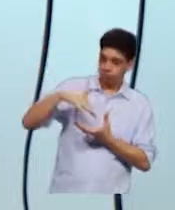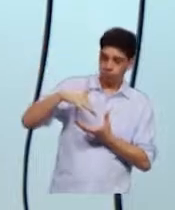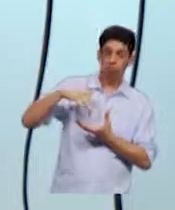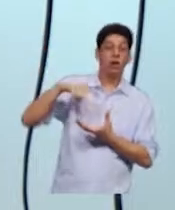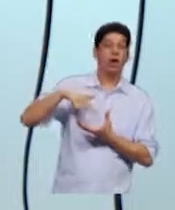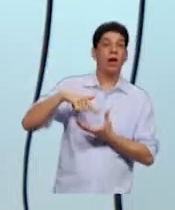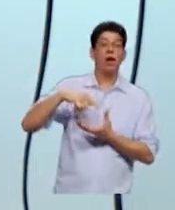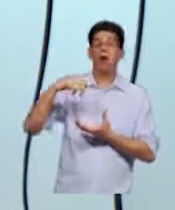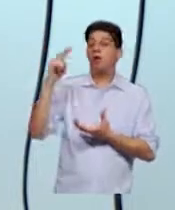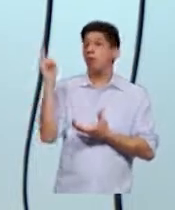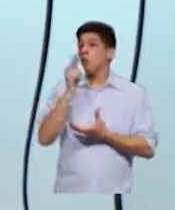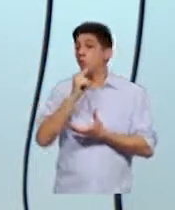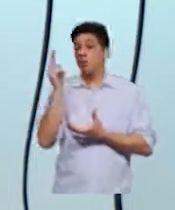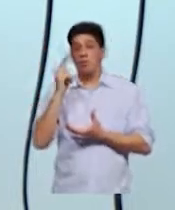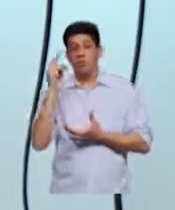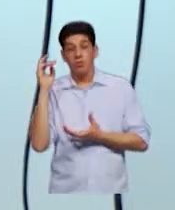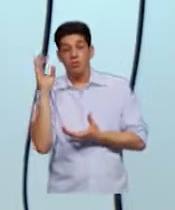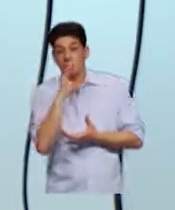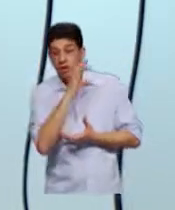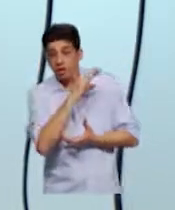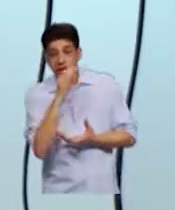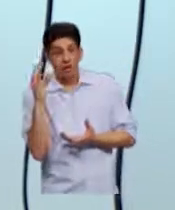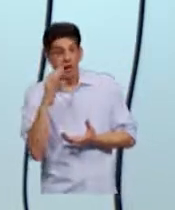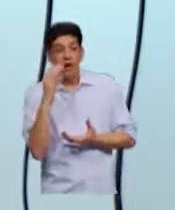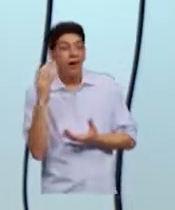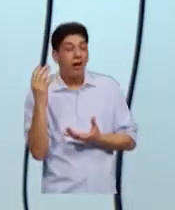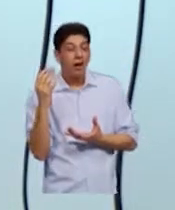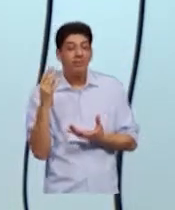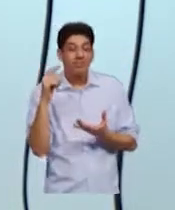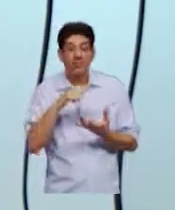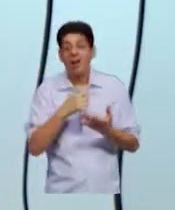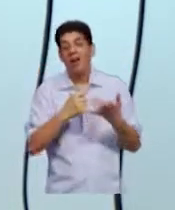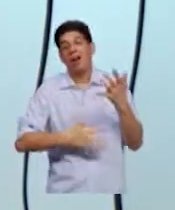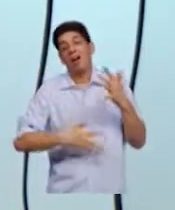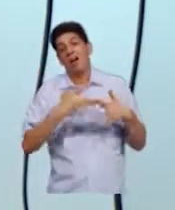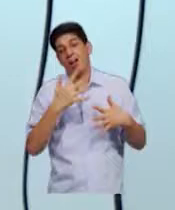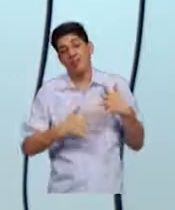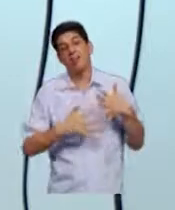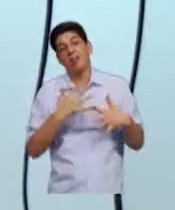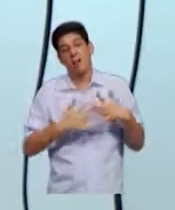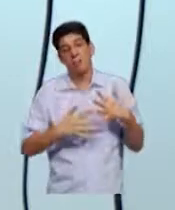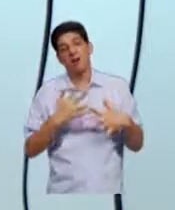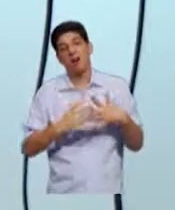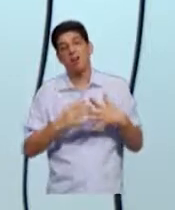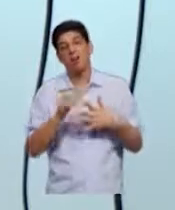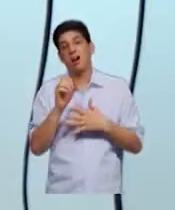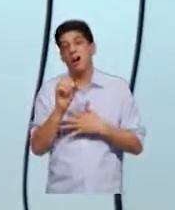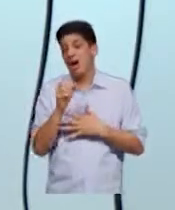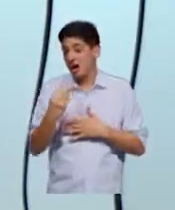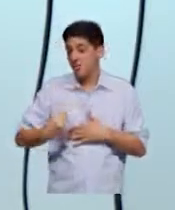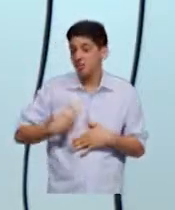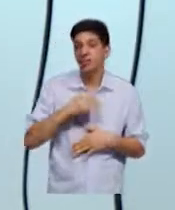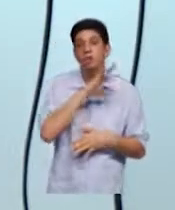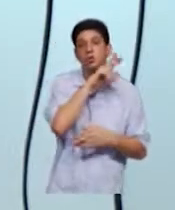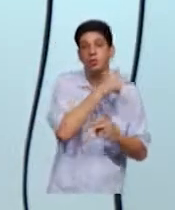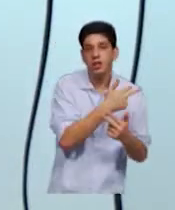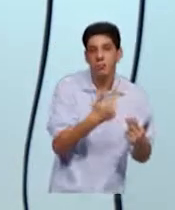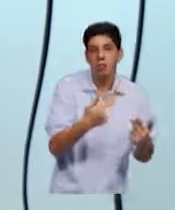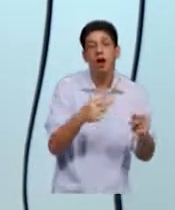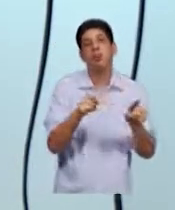vai aquecer muito a Terra e vai comprometer, de certa forma, a vida animal e